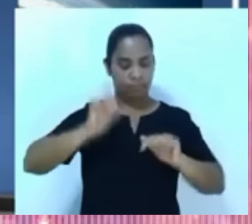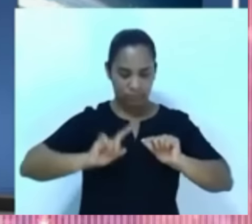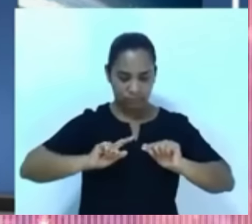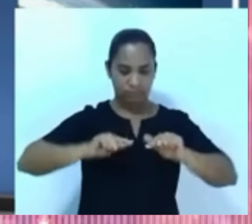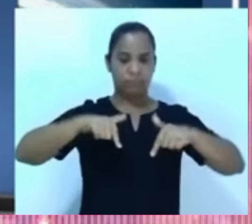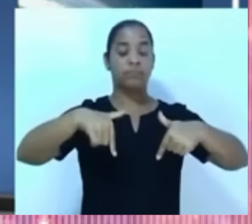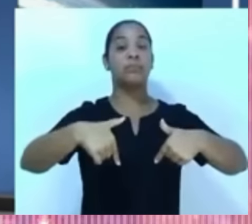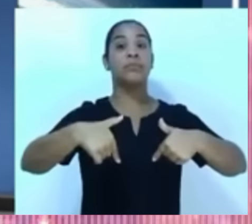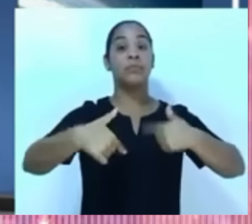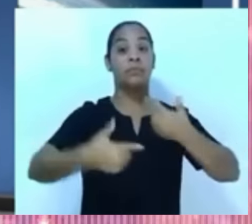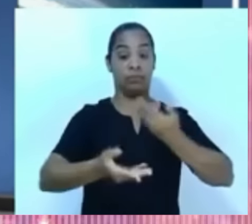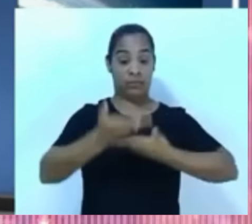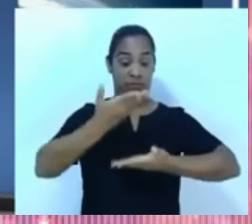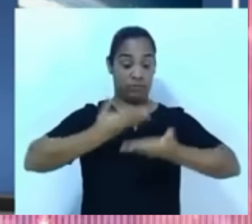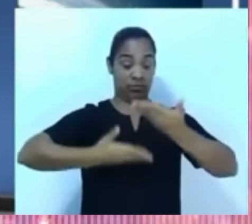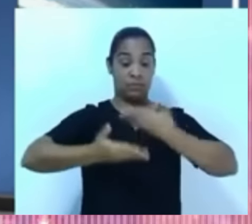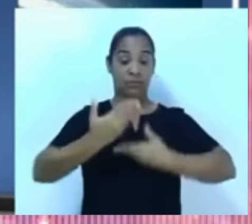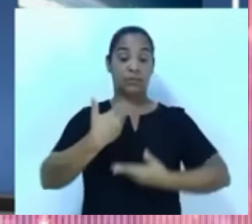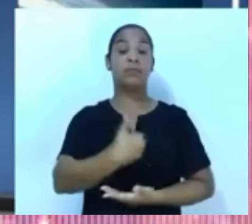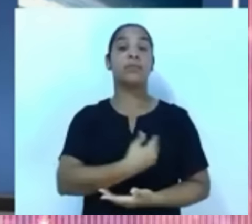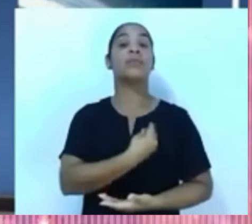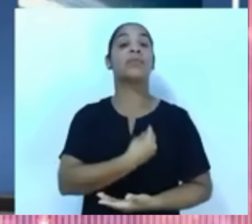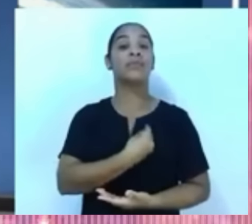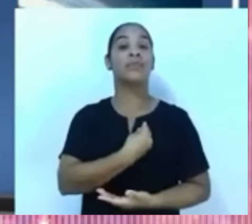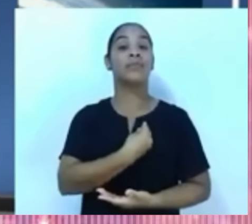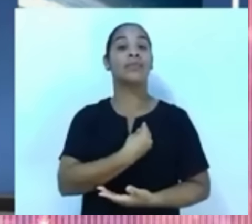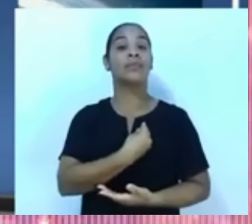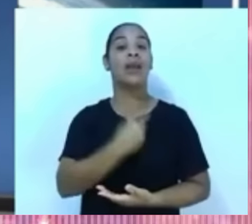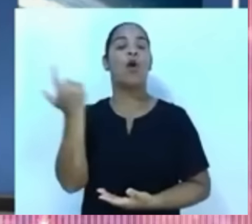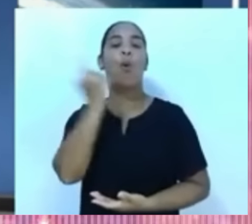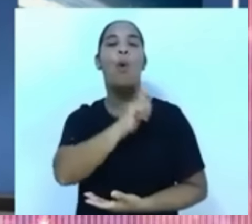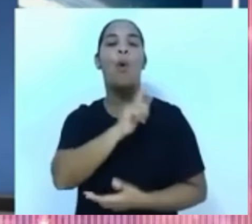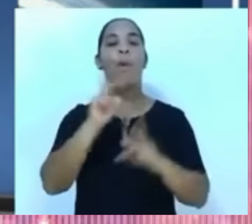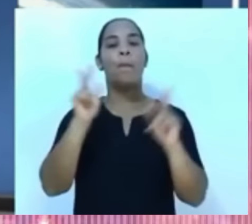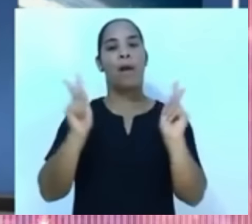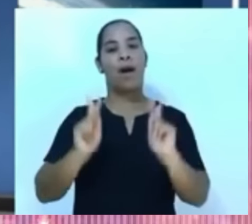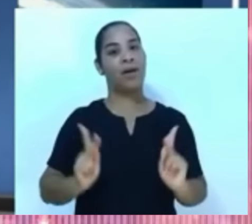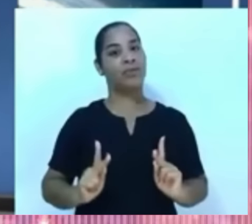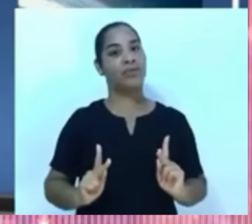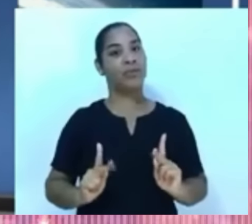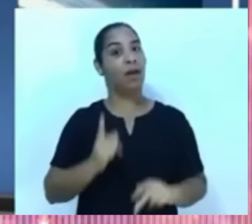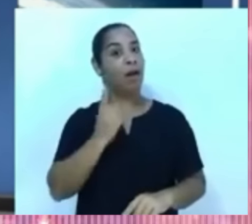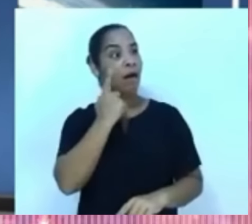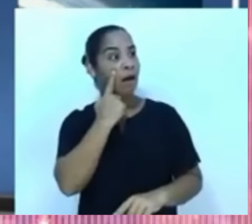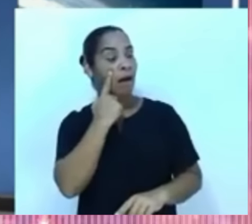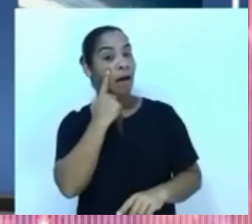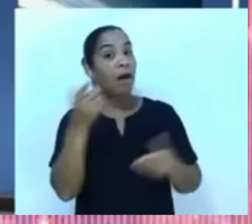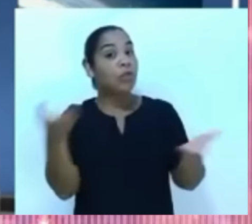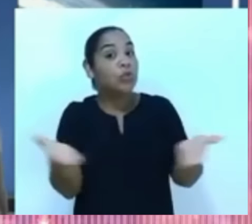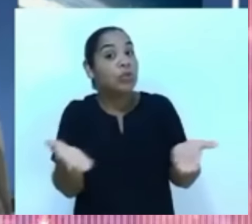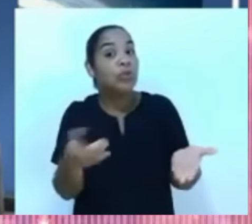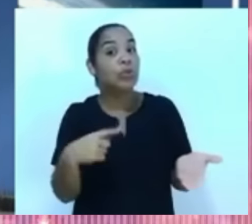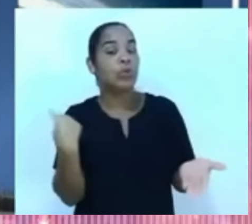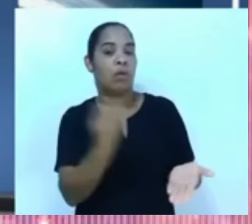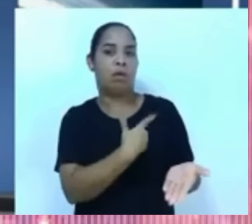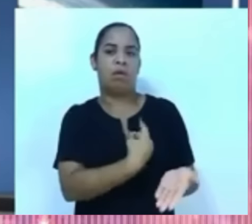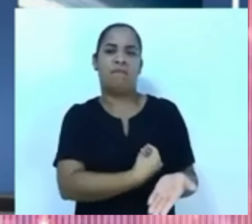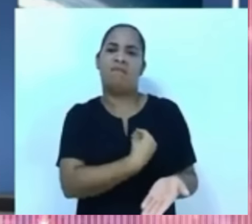indivíduo a recompensa da paz então nós vivemos um momento em que não nos parece